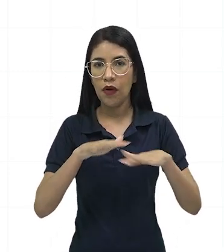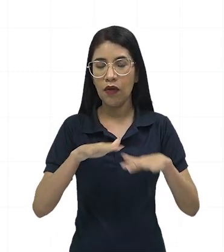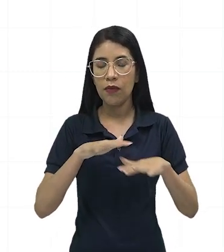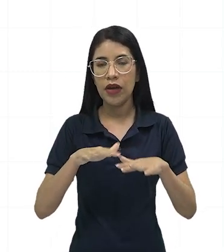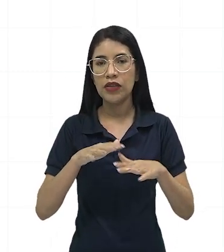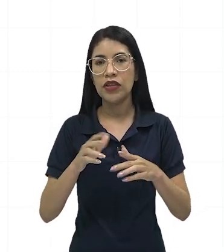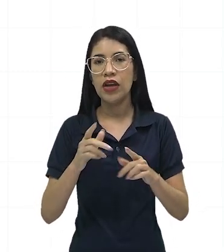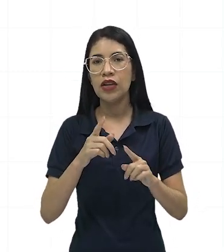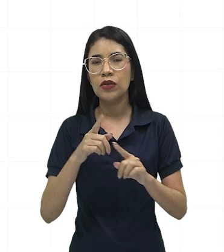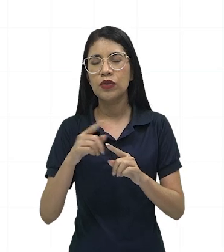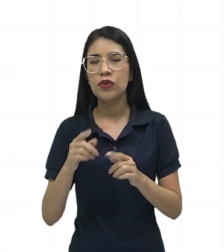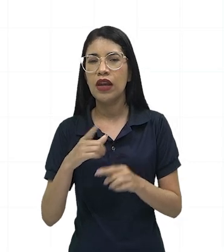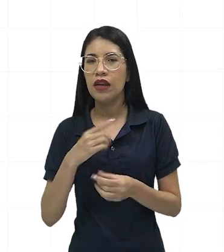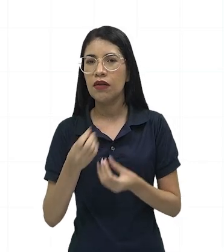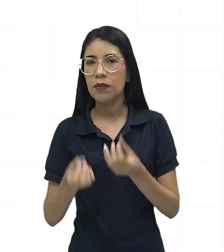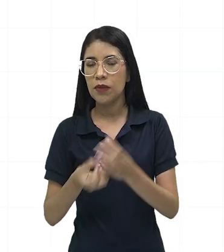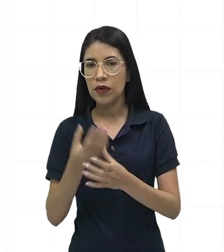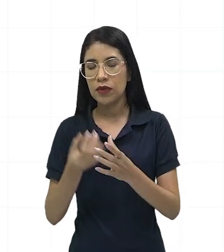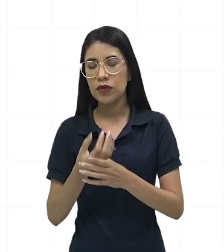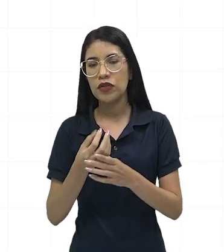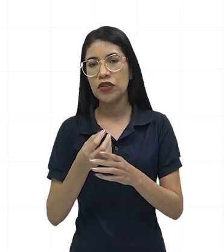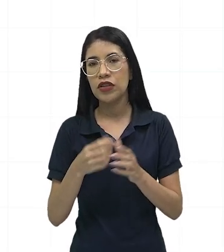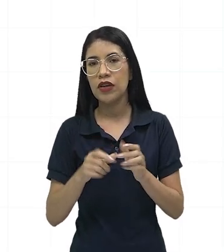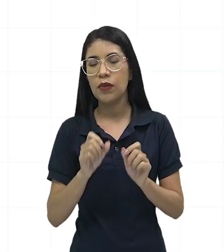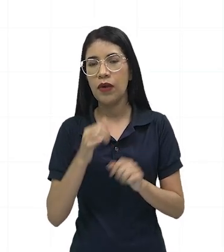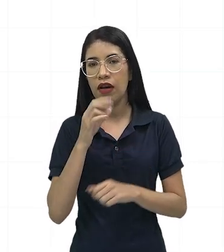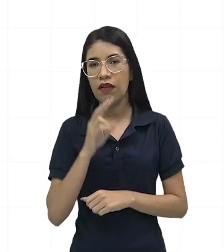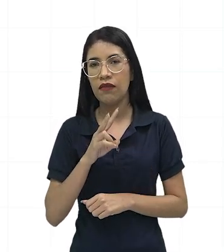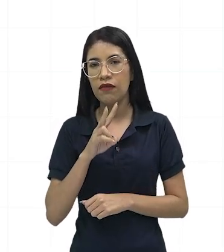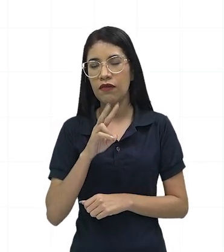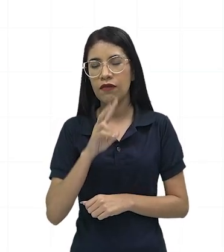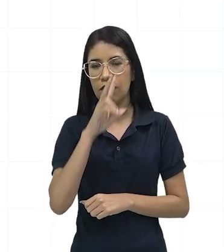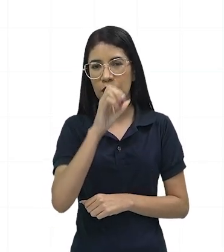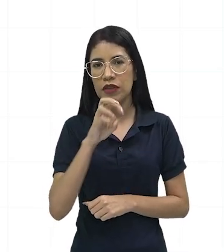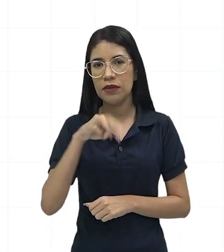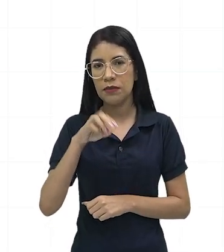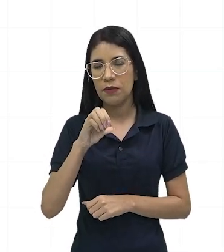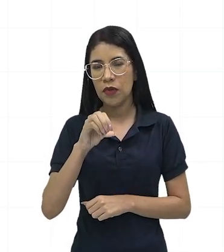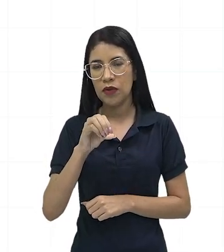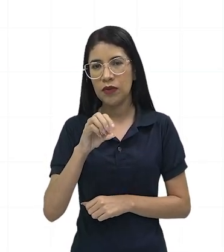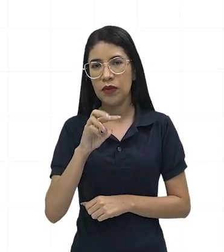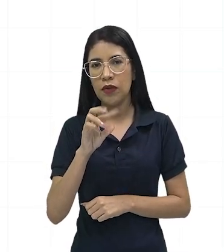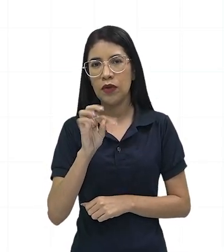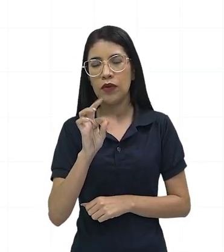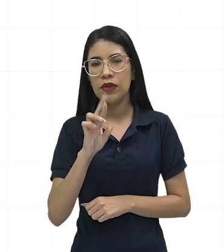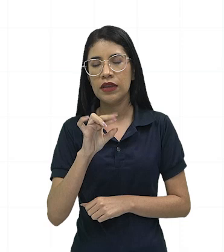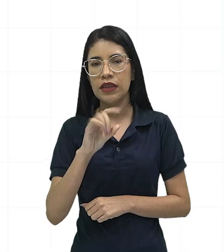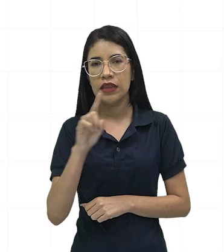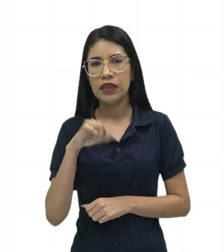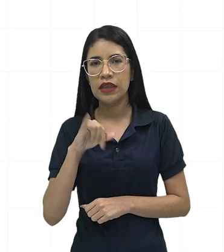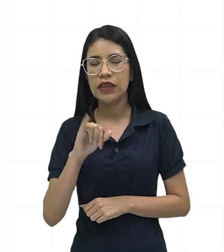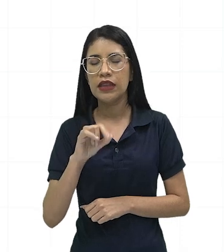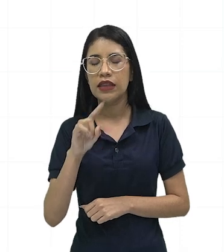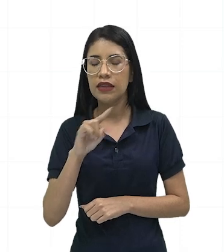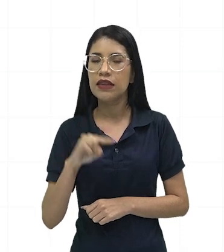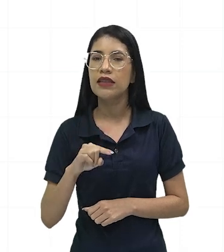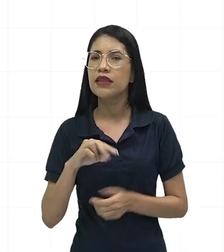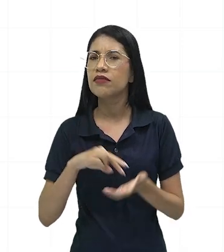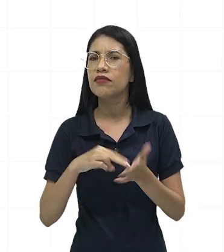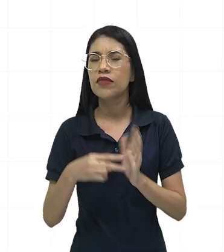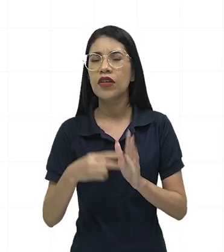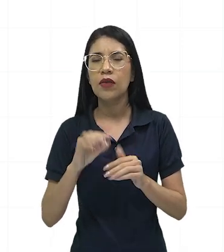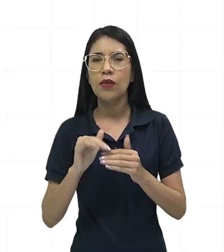de alguma força motriz externa, O que seria essa força